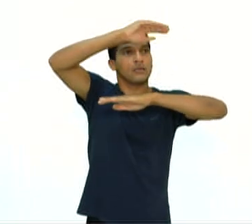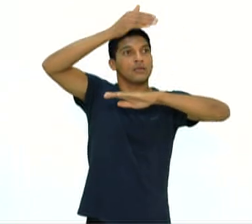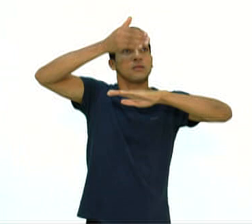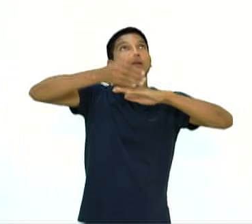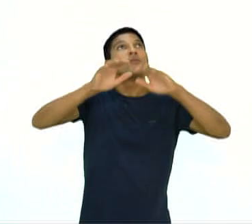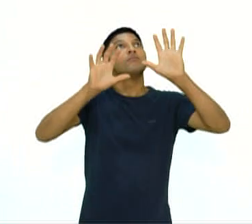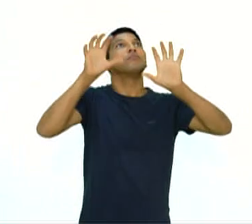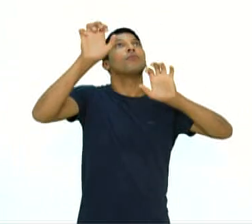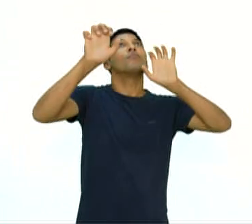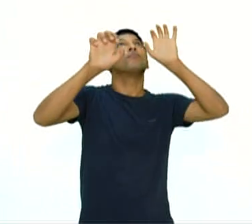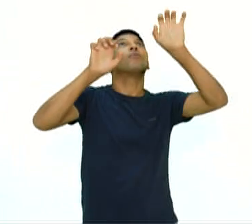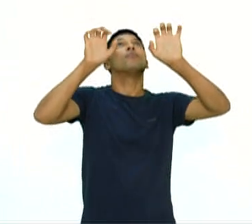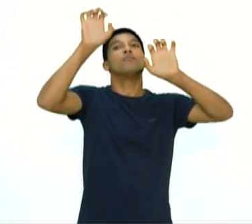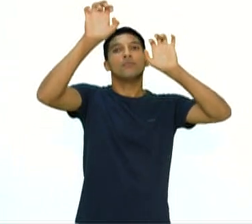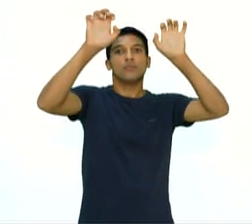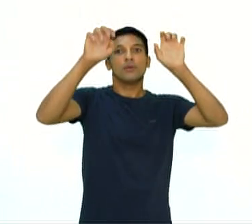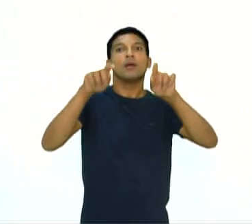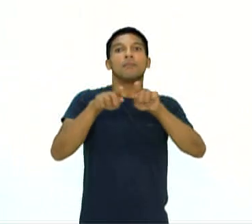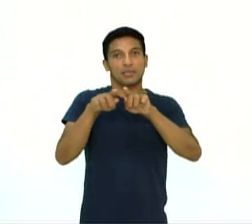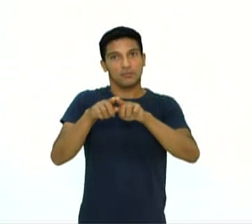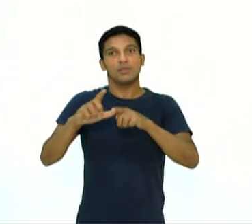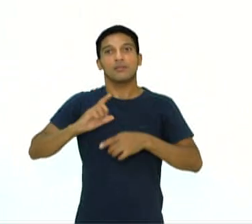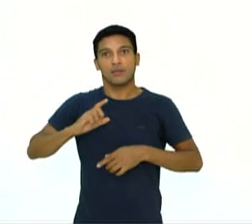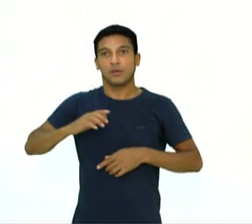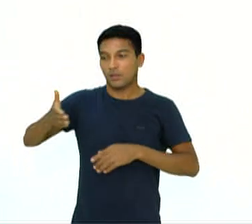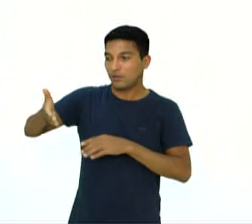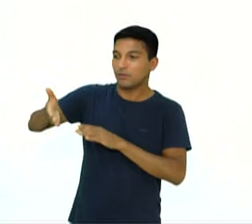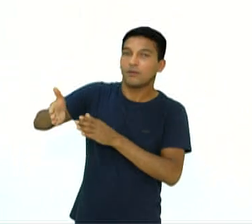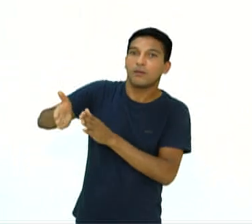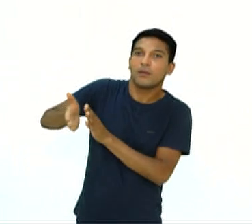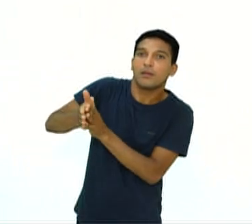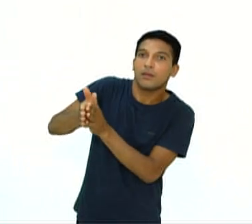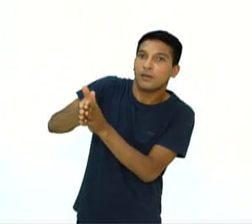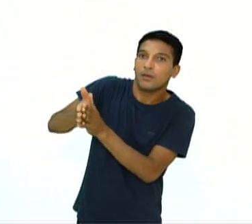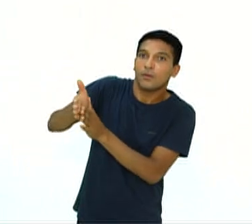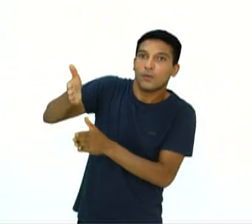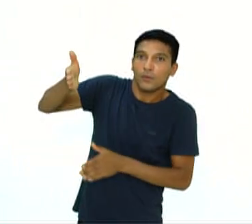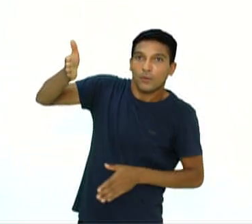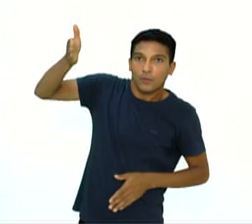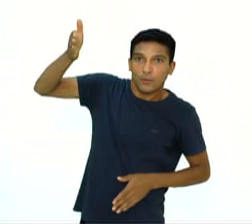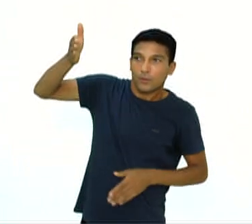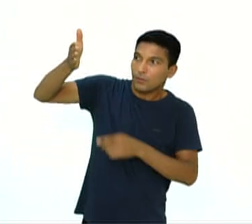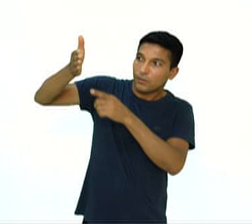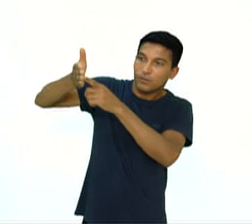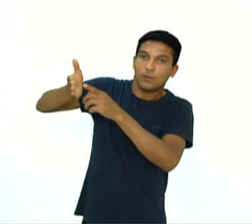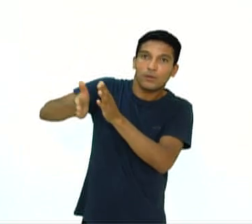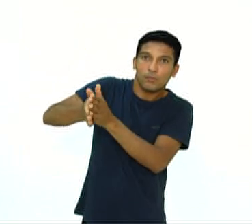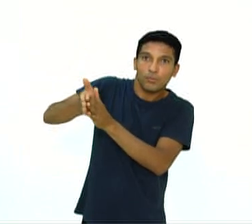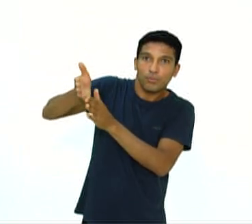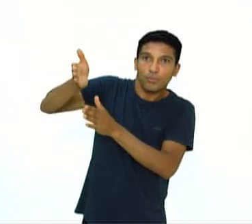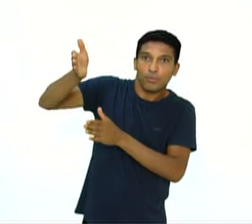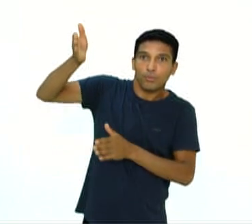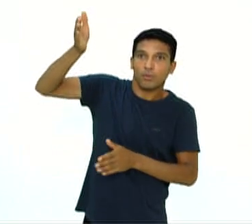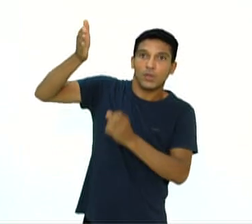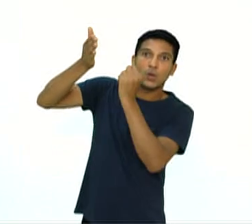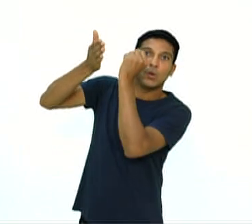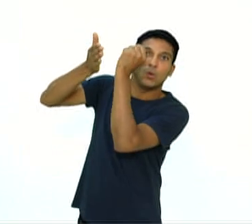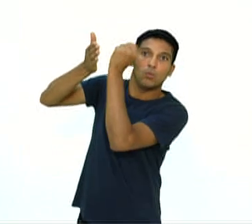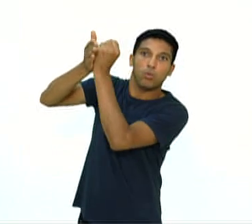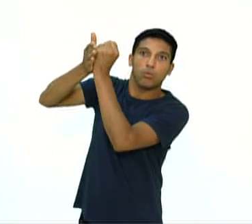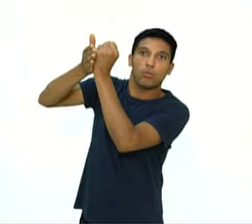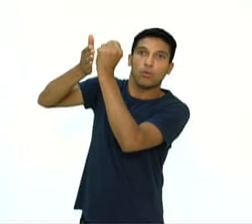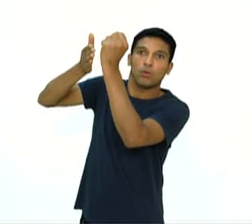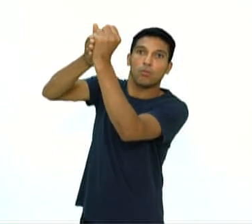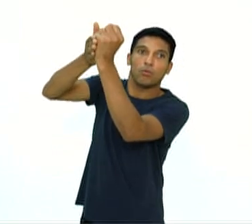em paredes artificiais, com o uso de um material chamado agarra, tá? Inclusive esse é